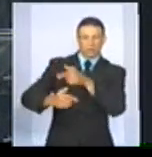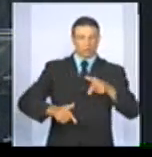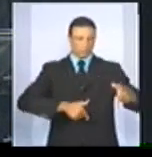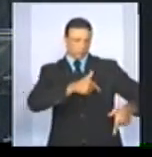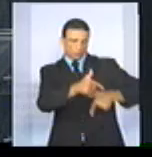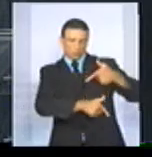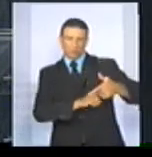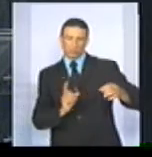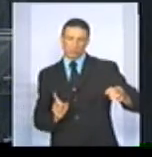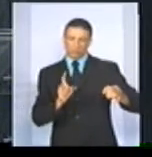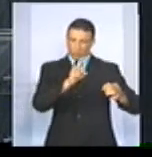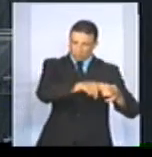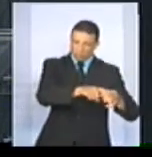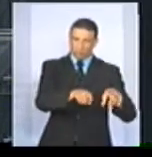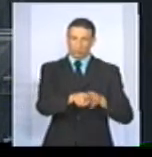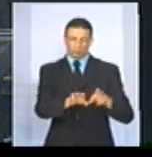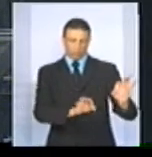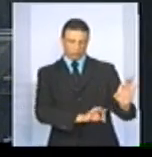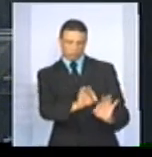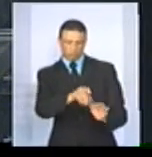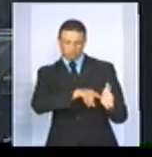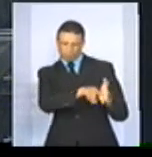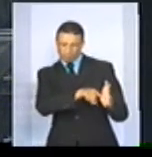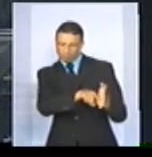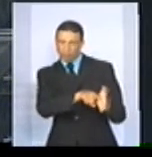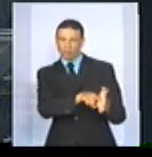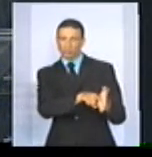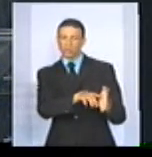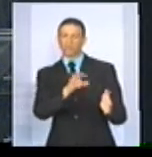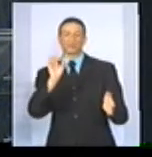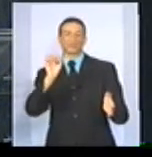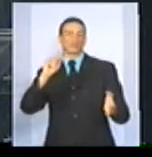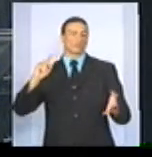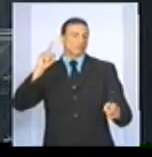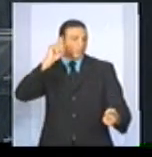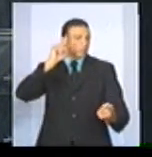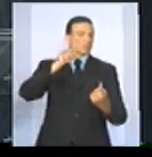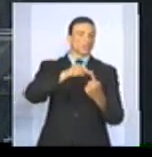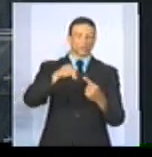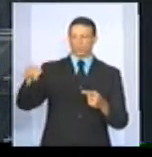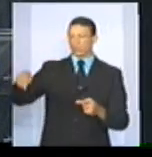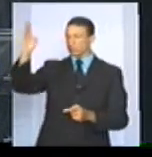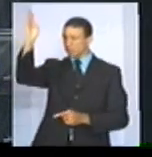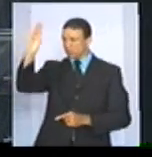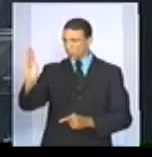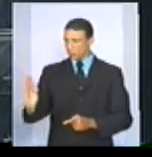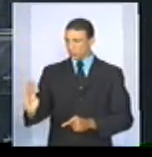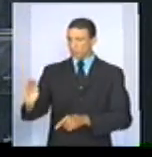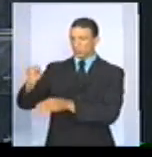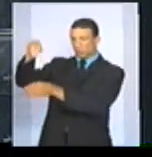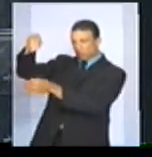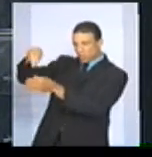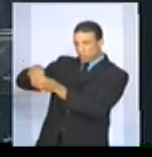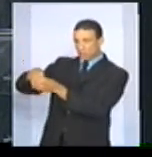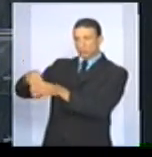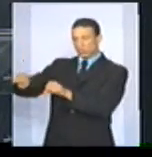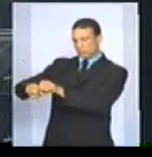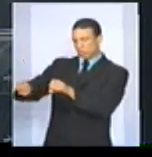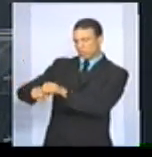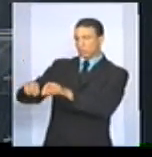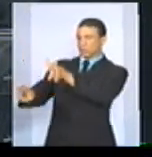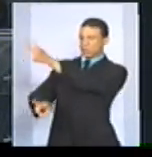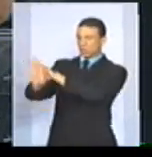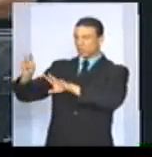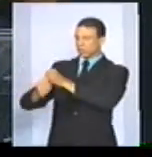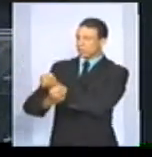e também dos órgãos reguladores para que, no, dentro do marco constitucional do Brasil, se possa disseminar a distribuição de audiovisual.